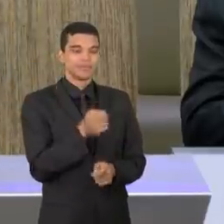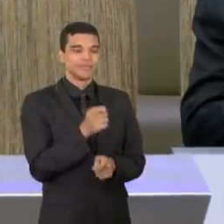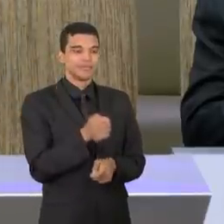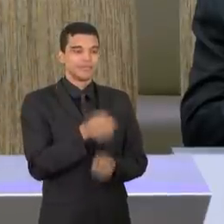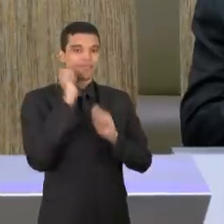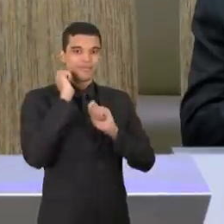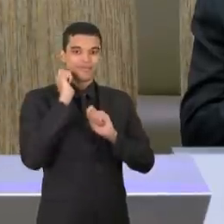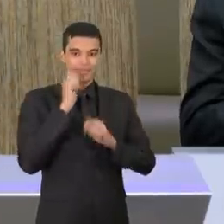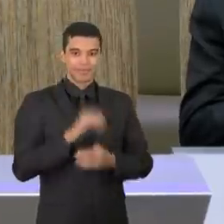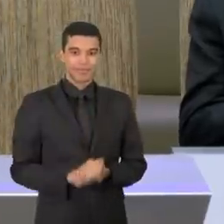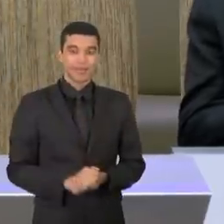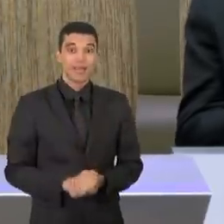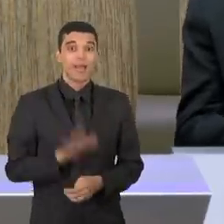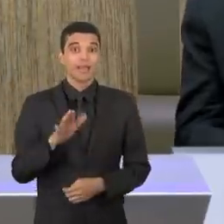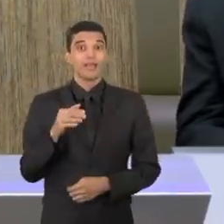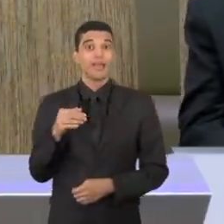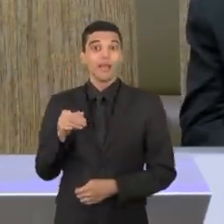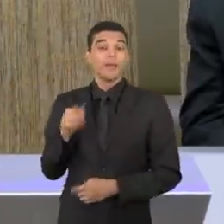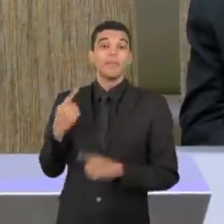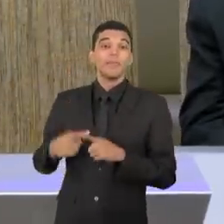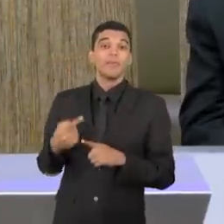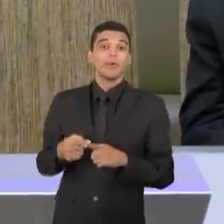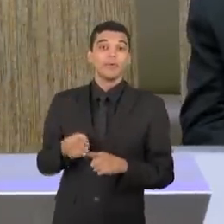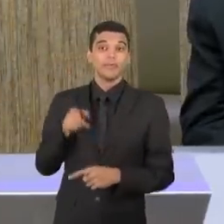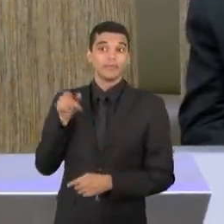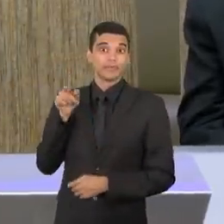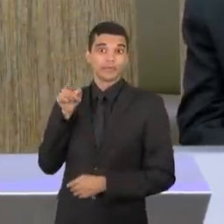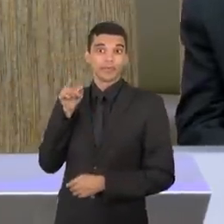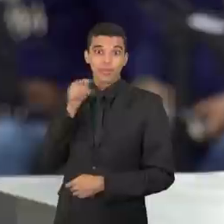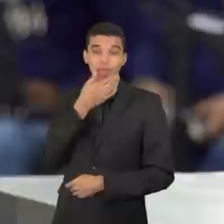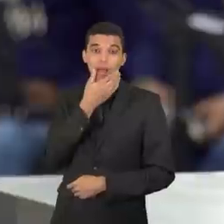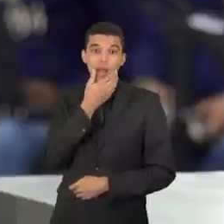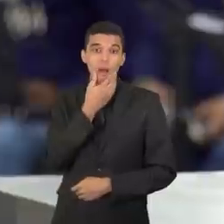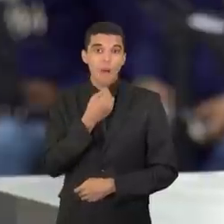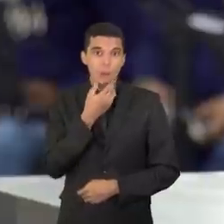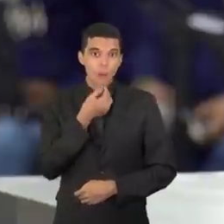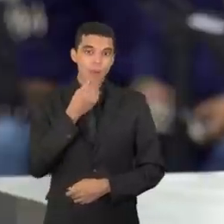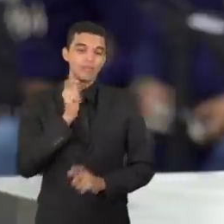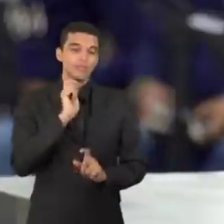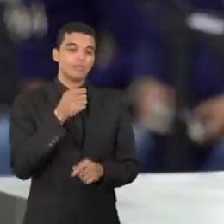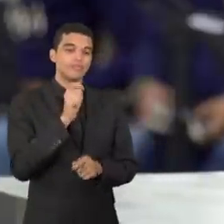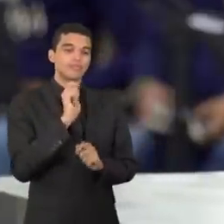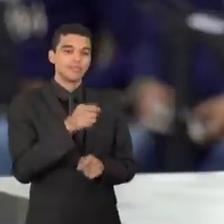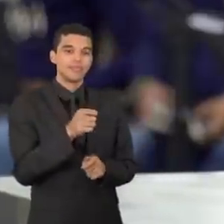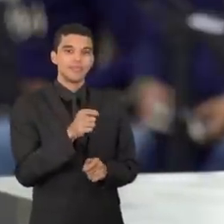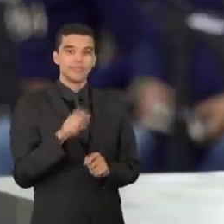vai embora e a linha vai soltando, às vezes a carretel é grande.